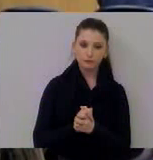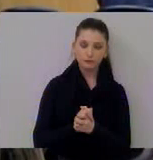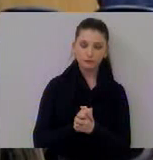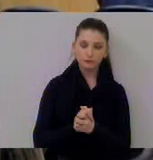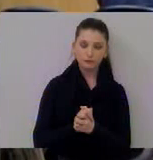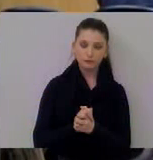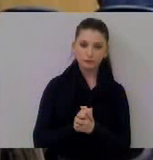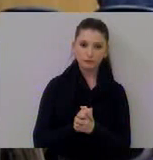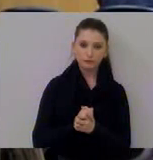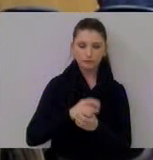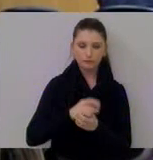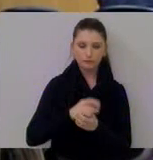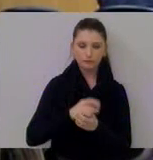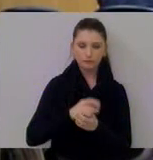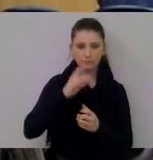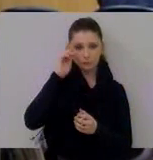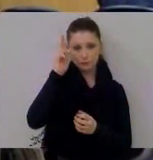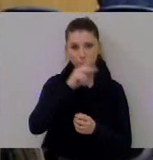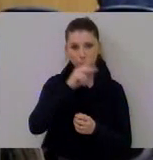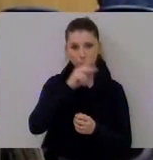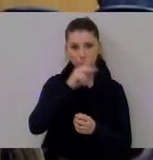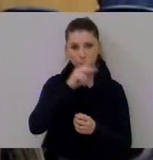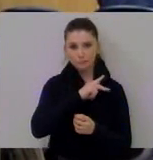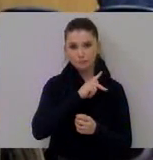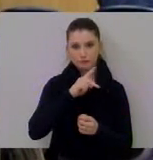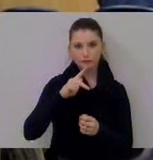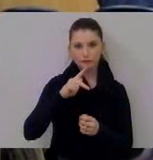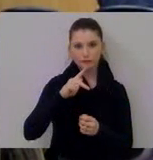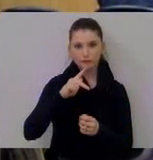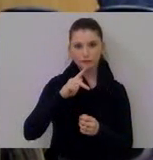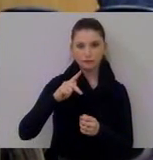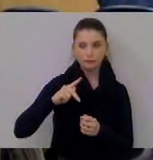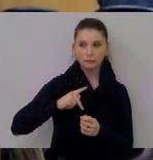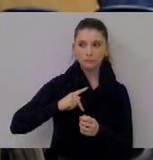Senhor presidente, senhores vereadores,